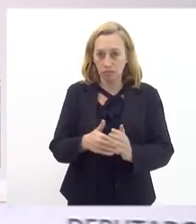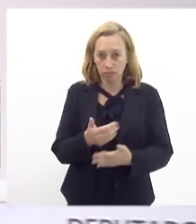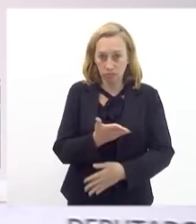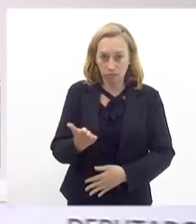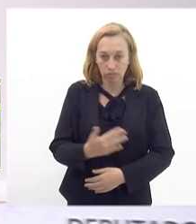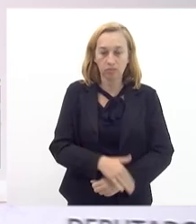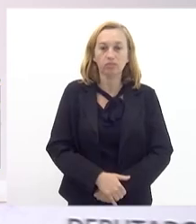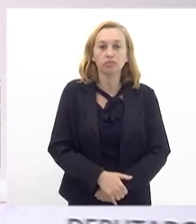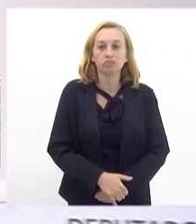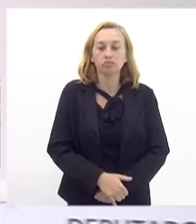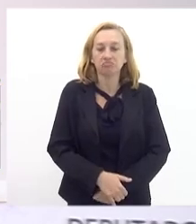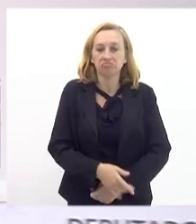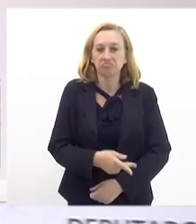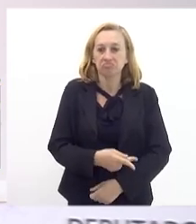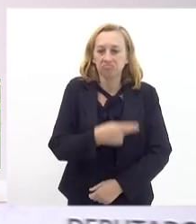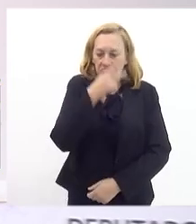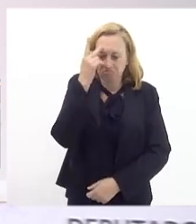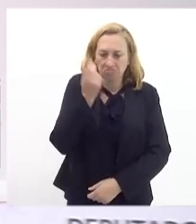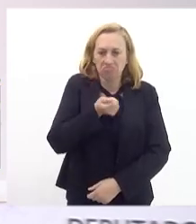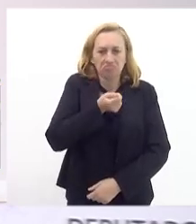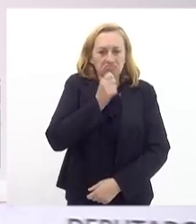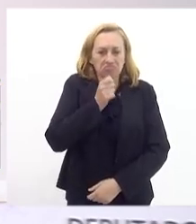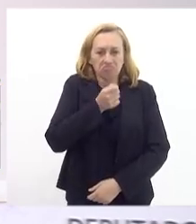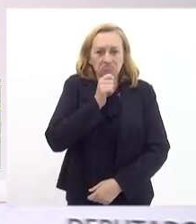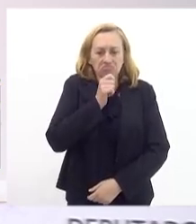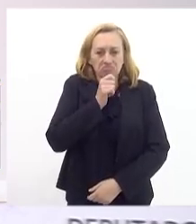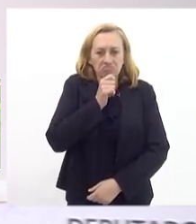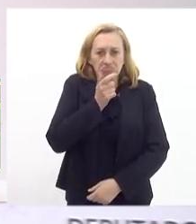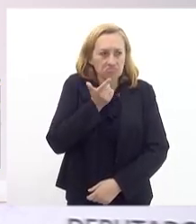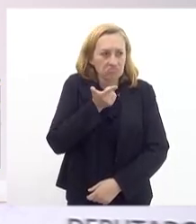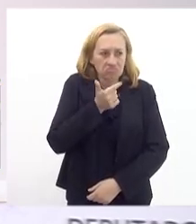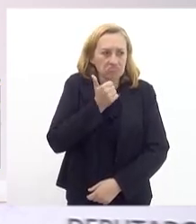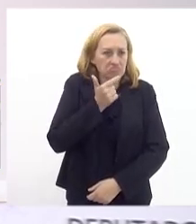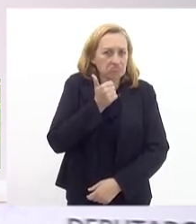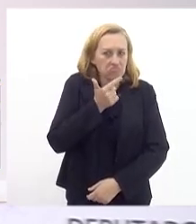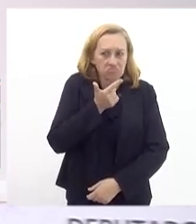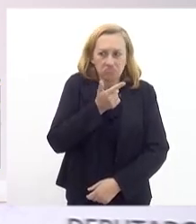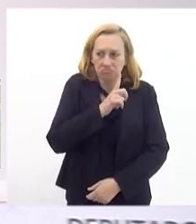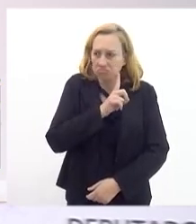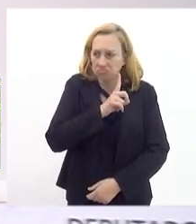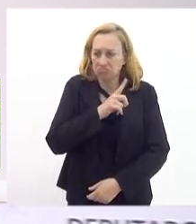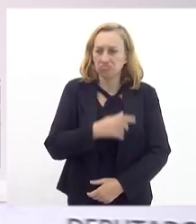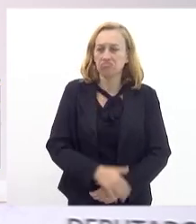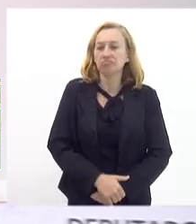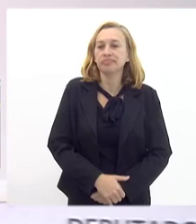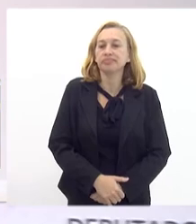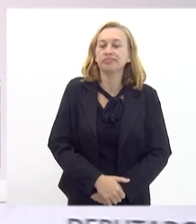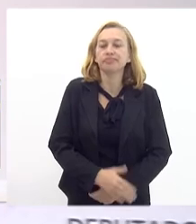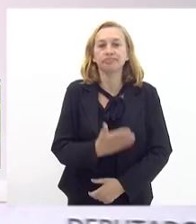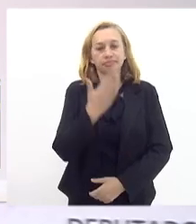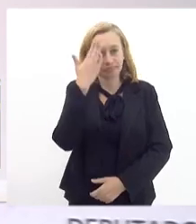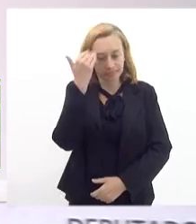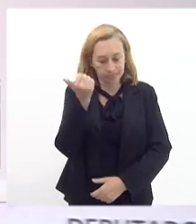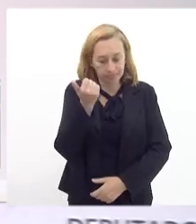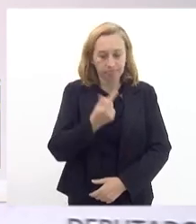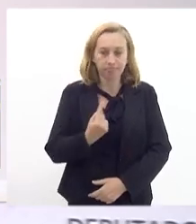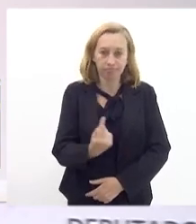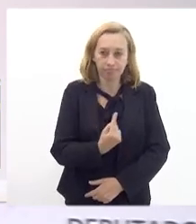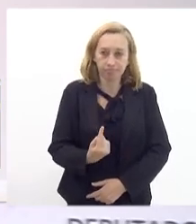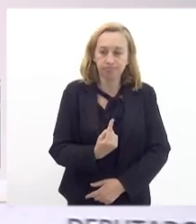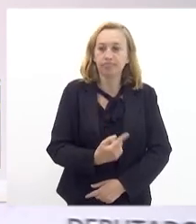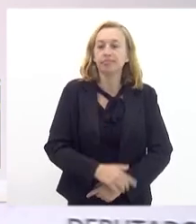todos e ninguém podia ouvir vários não é nós sabemos nós